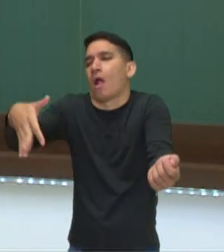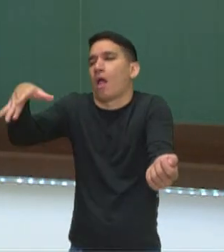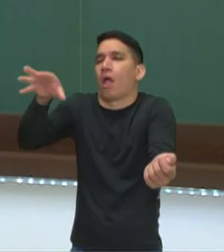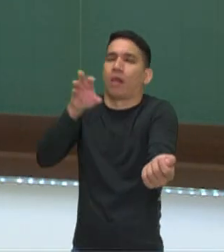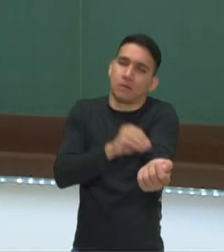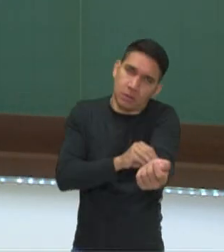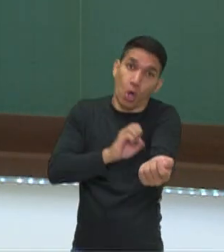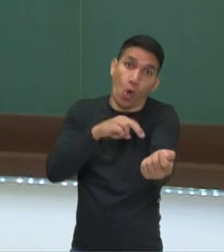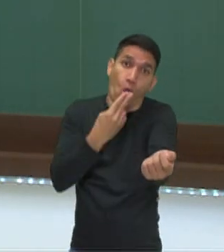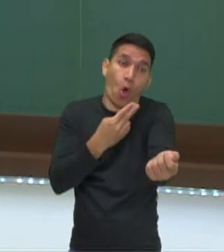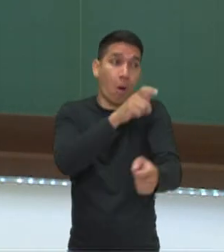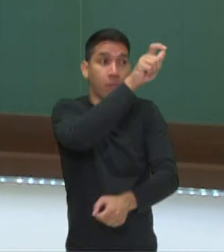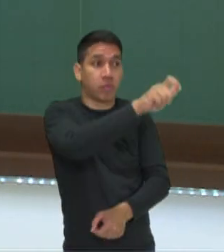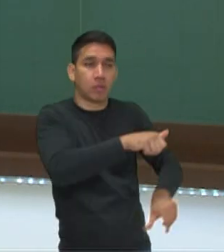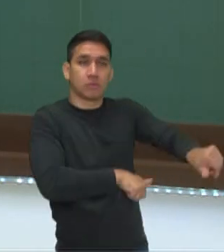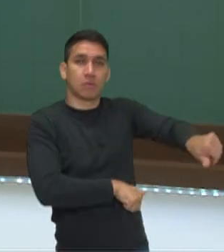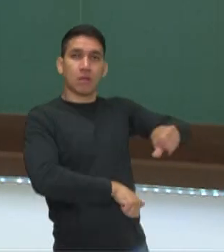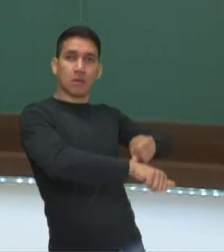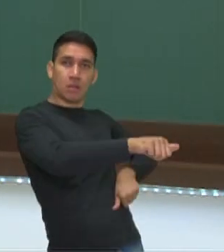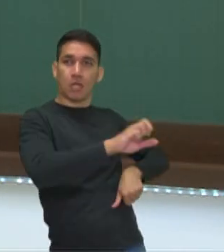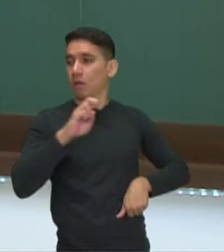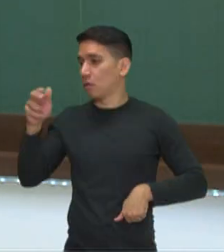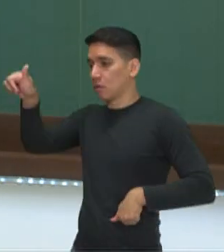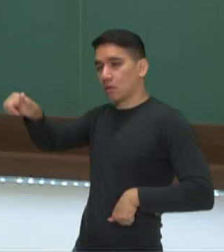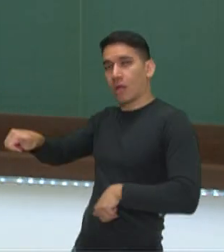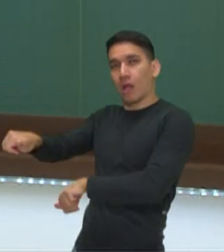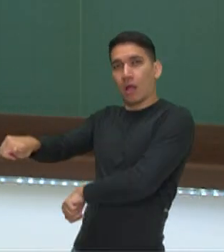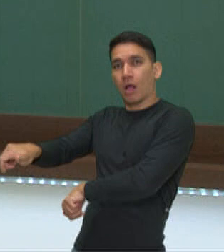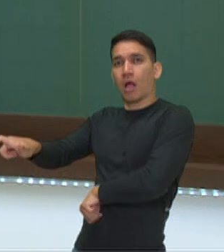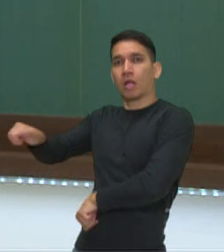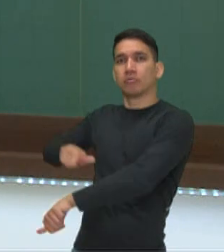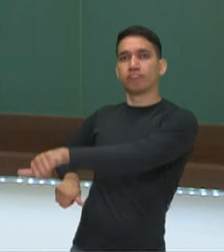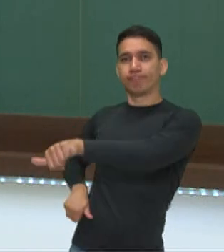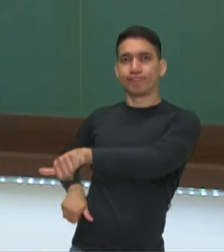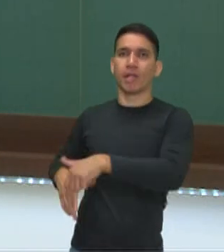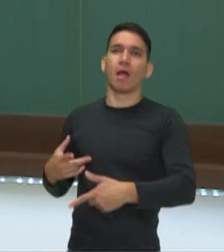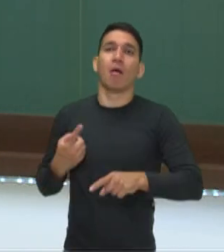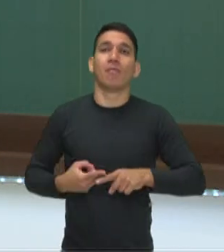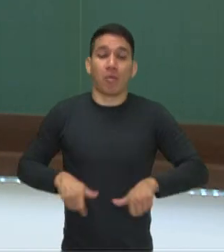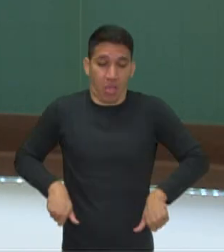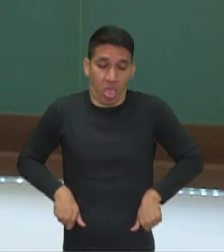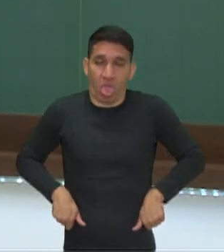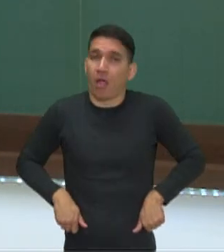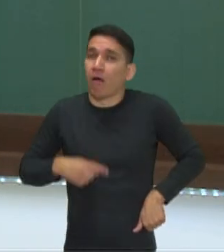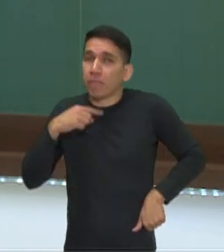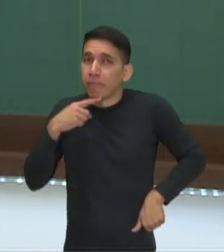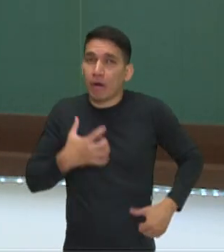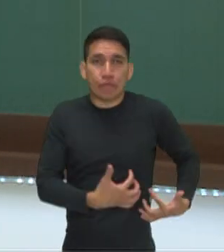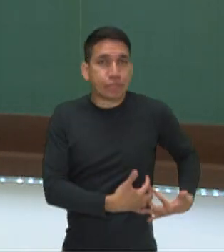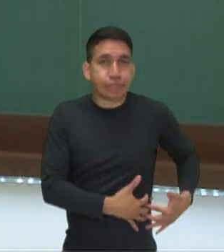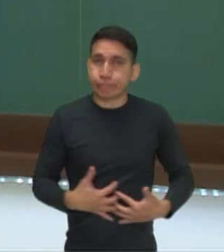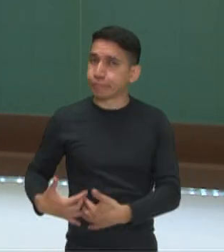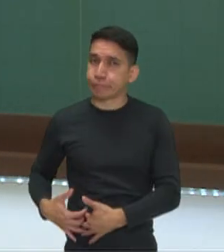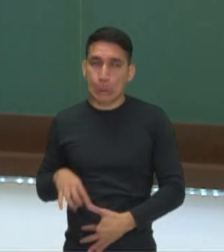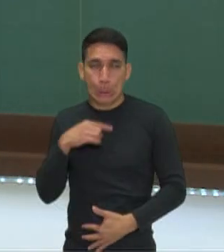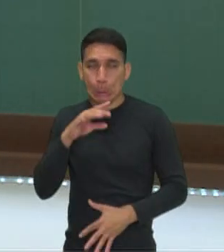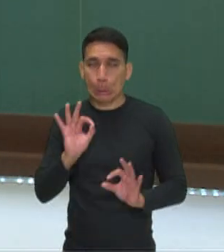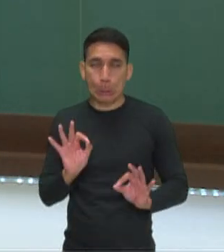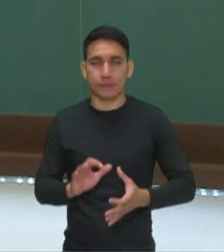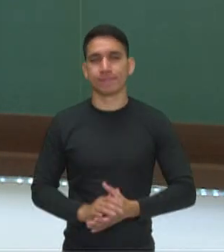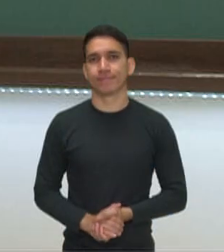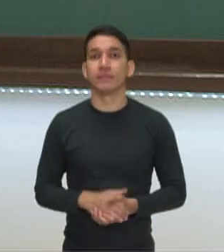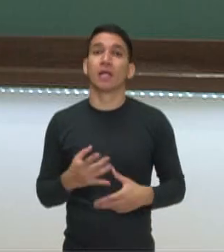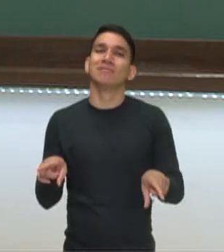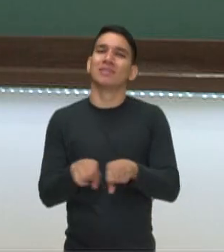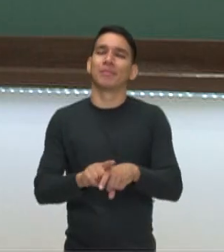para o transplante, porque aí os rins não estão mais realmente conseguindo desempenhar o seu papel. E falamos ainda